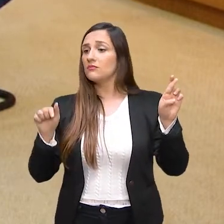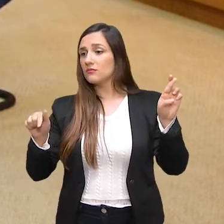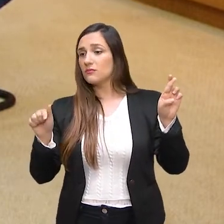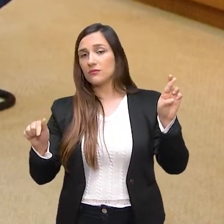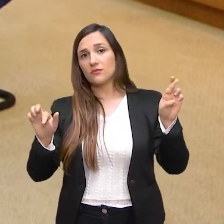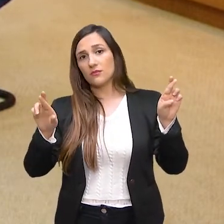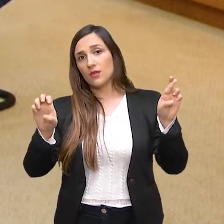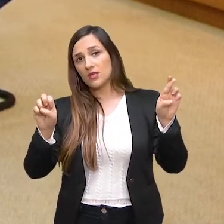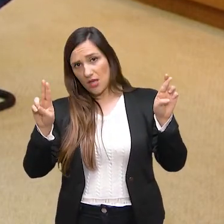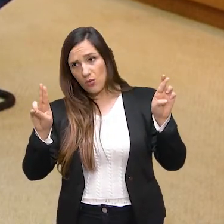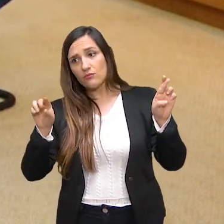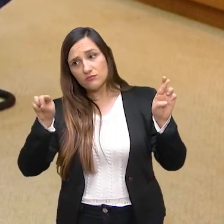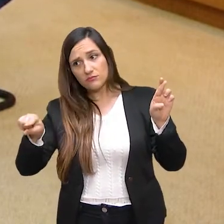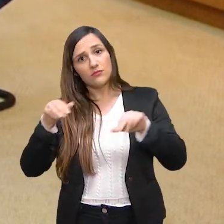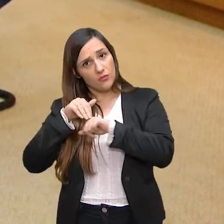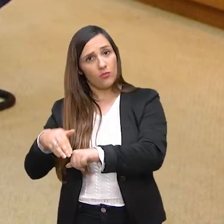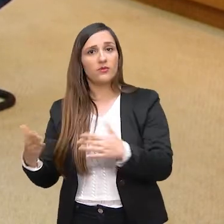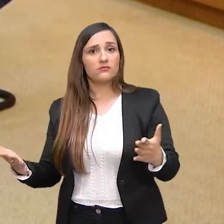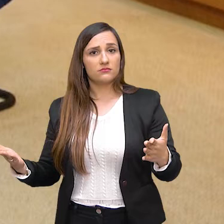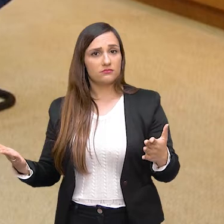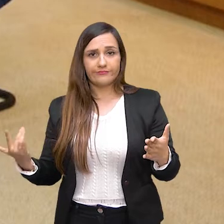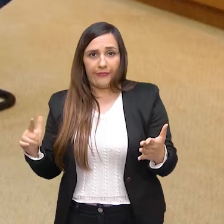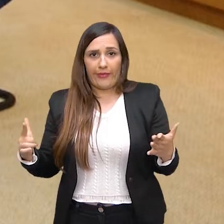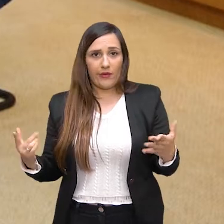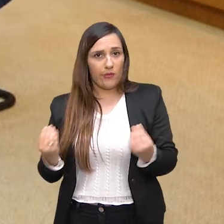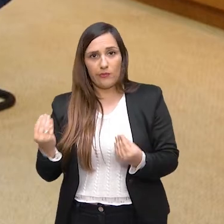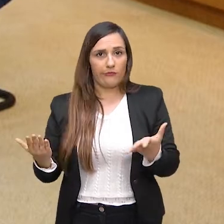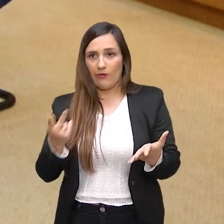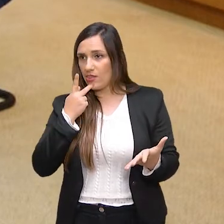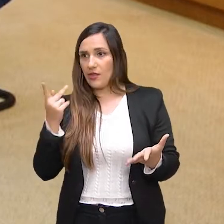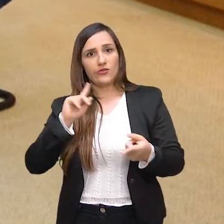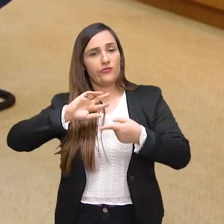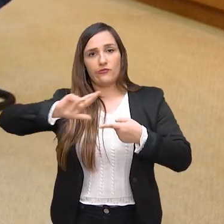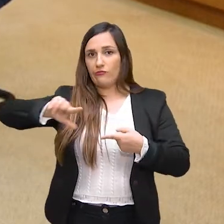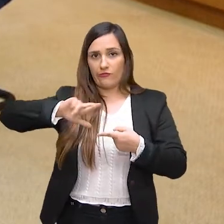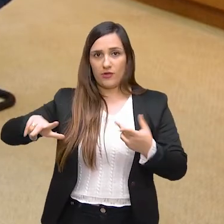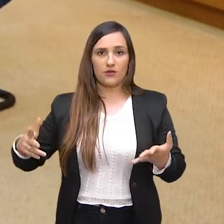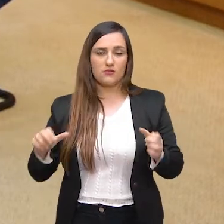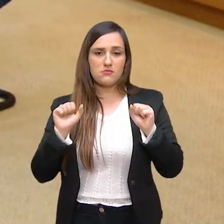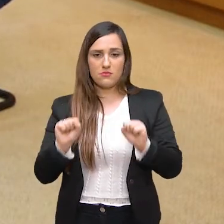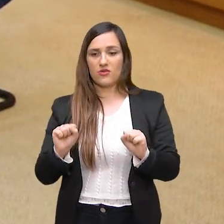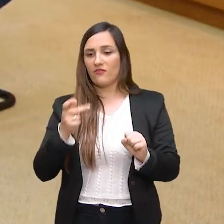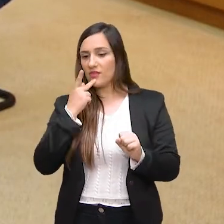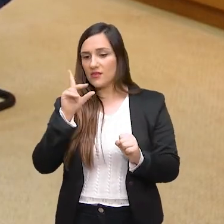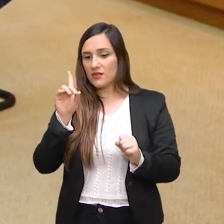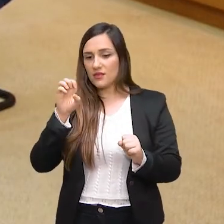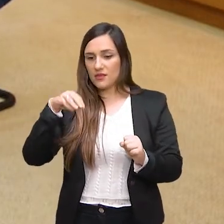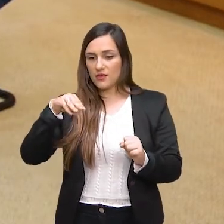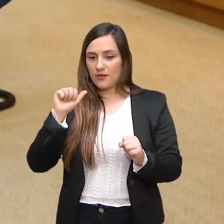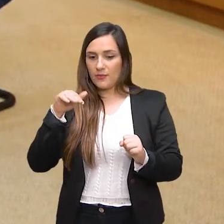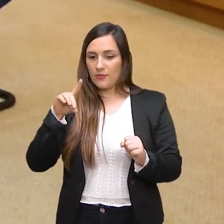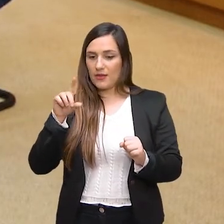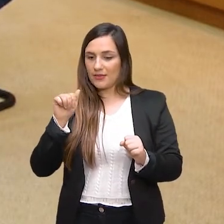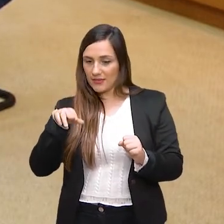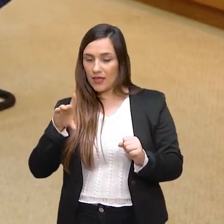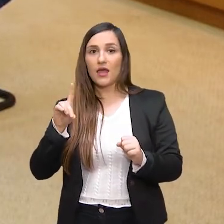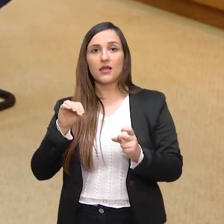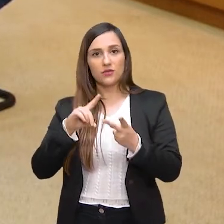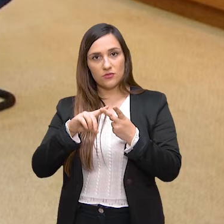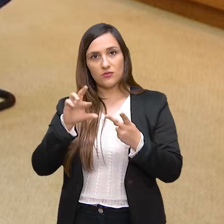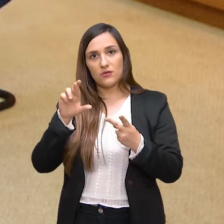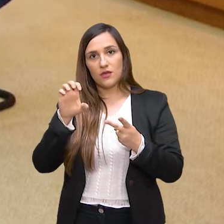E aquele contra quem a demanda é proposta é réu, não tem outro jeito a não ser chamado de réu. Você pode chamar de demandante,